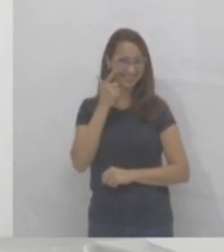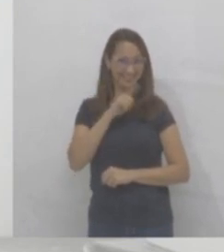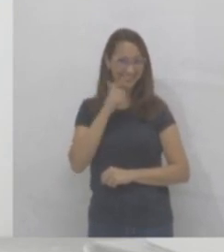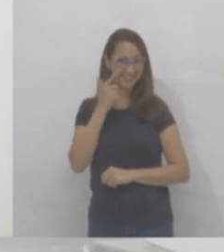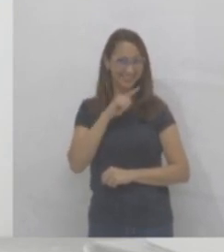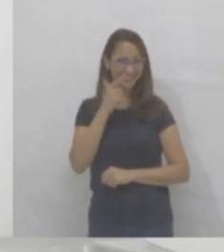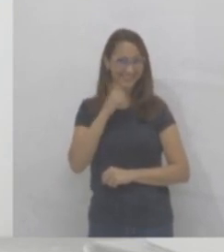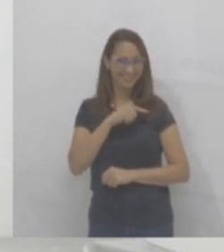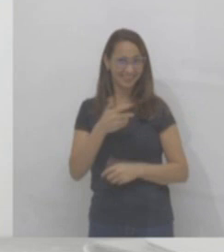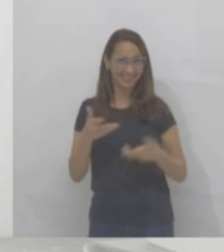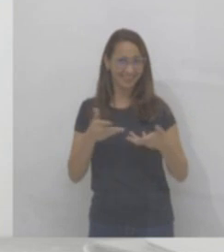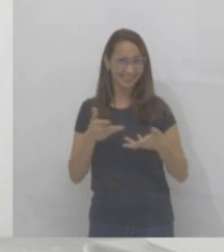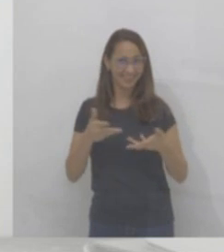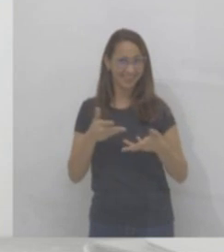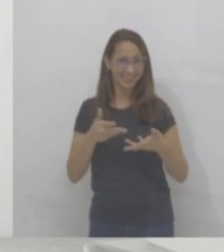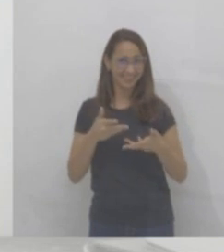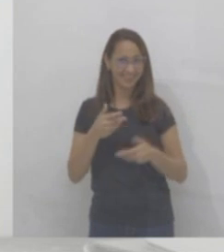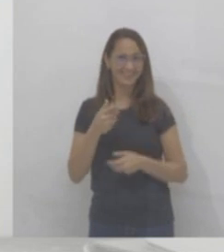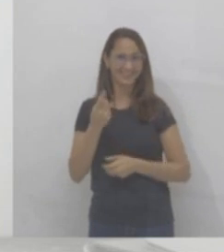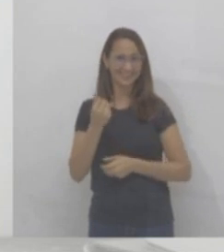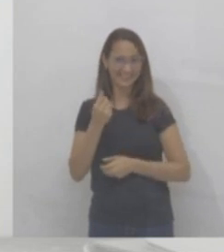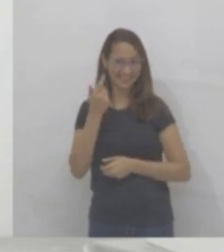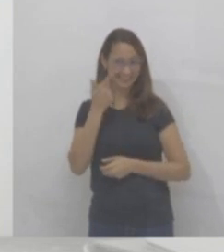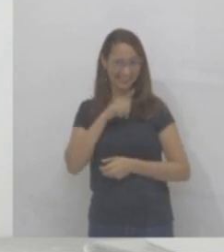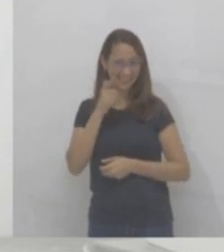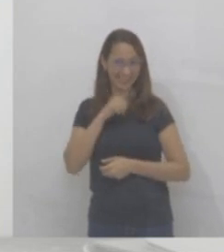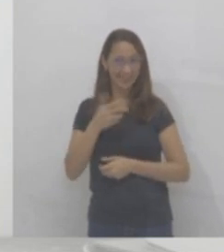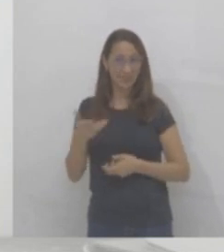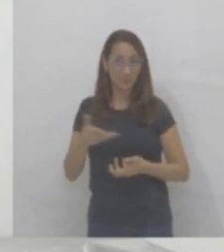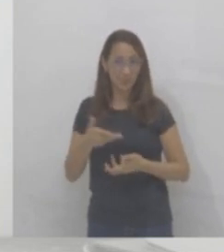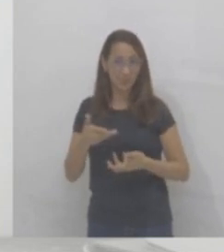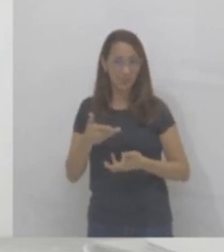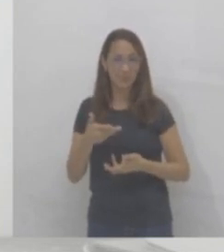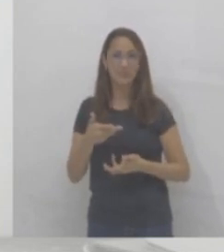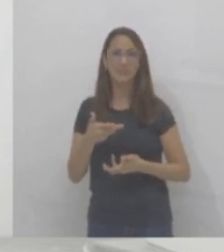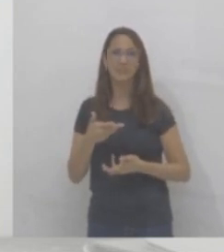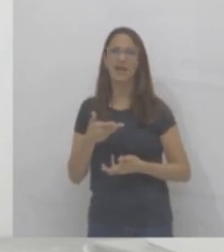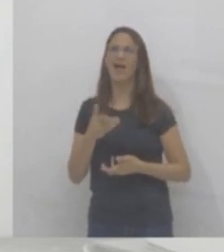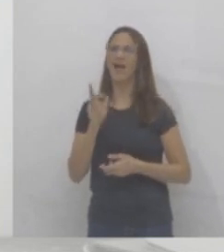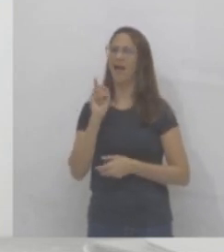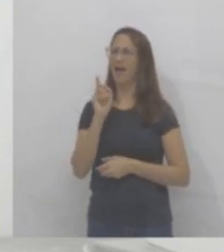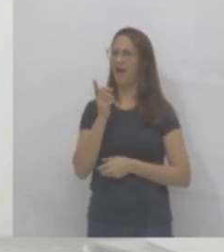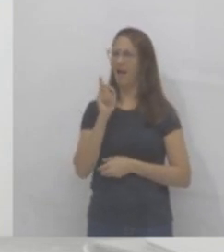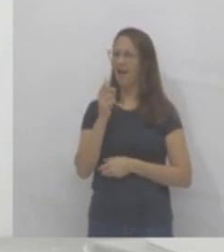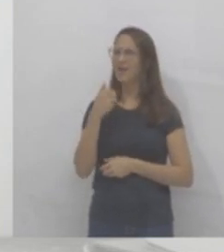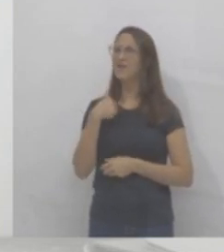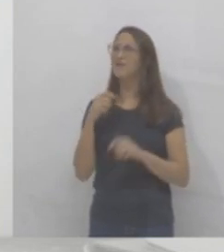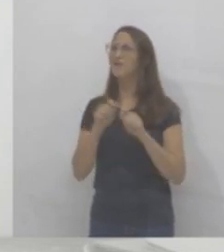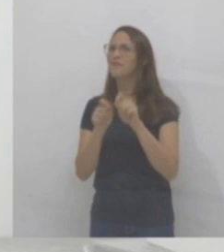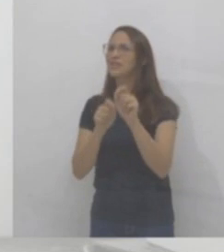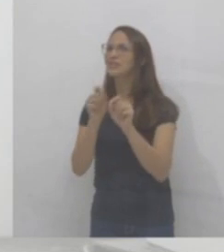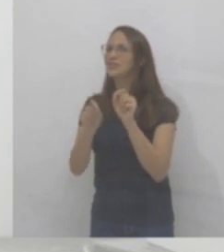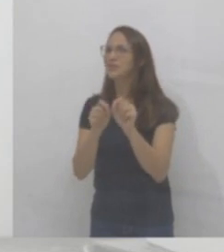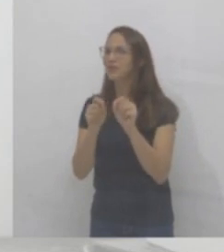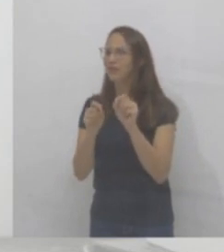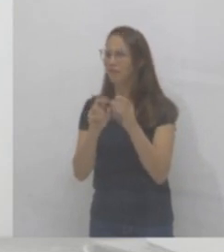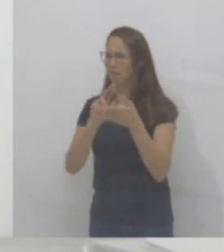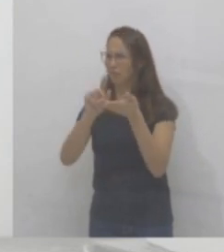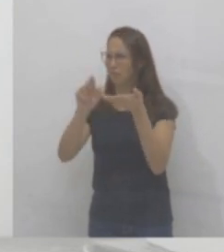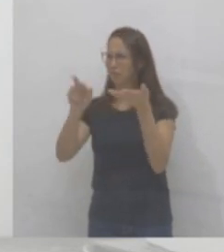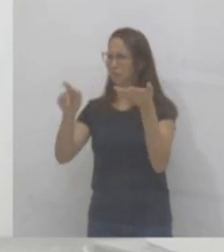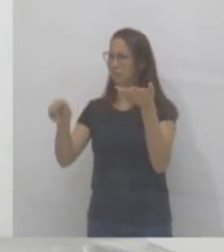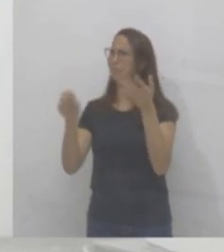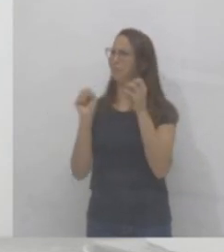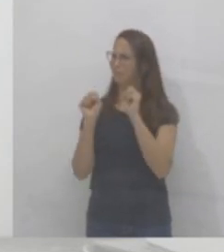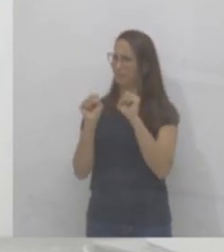hoje muito dinheiro, tá? O que eu vou fazer? Tem várias possibilidades, né? Eu posso planejar várias coisas